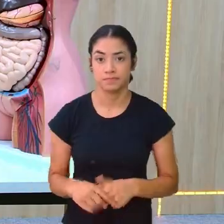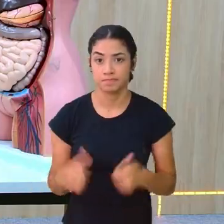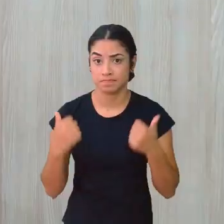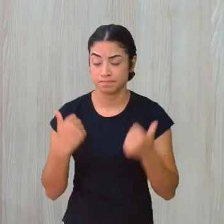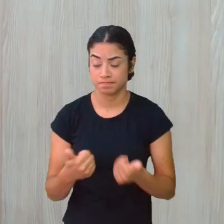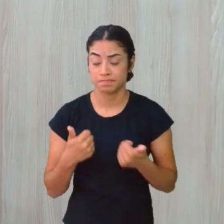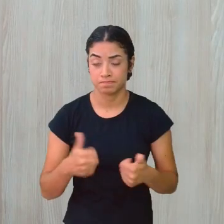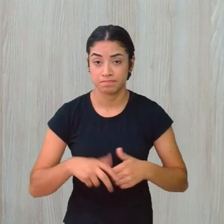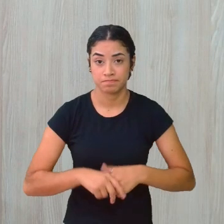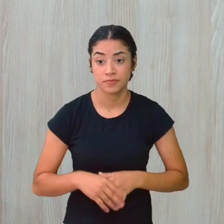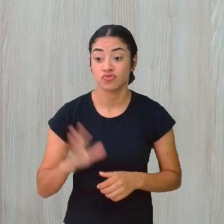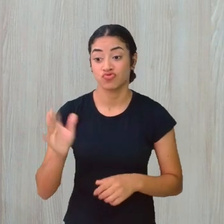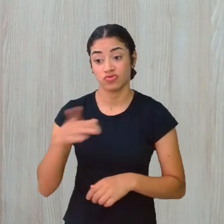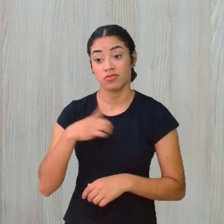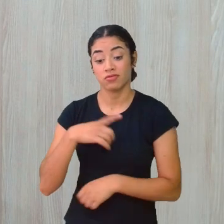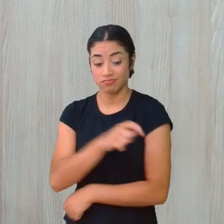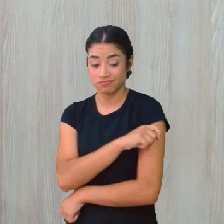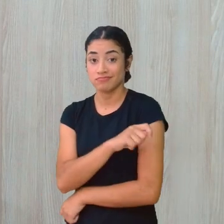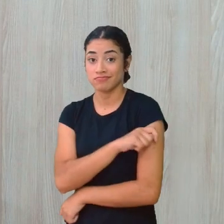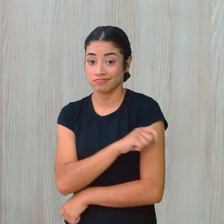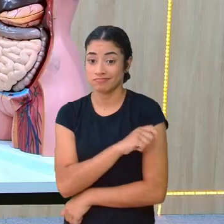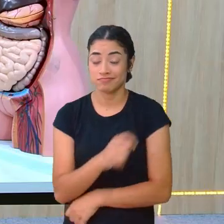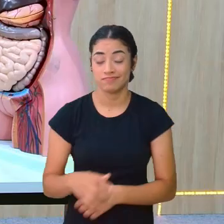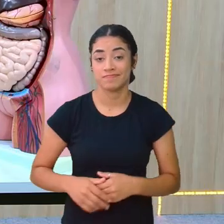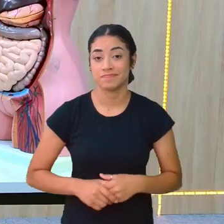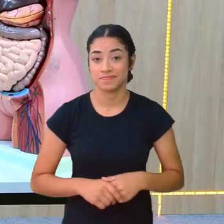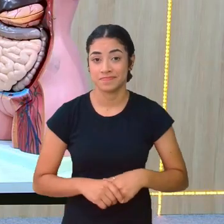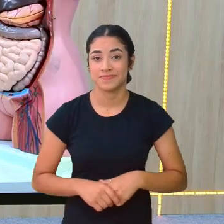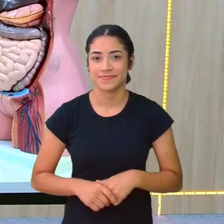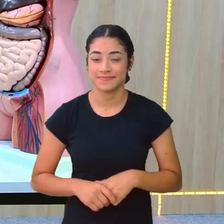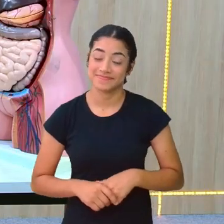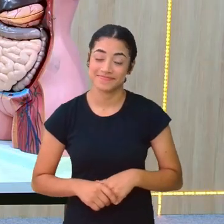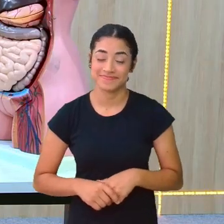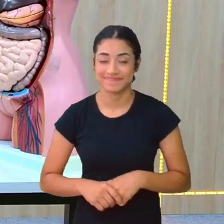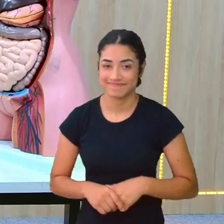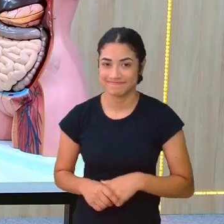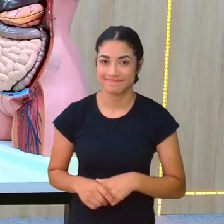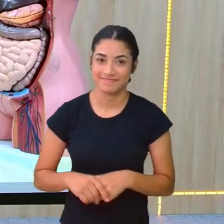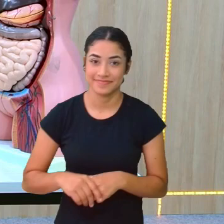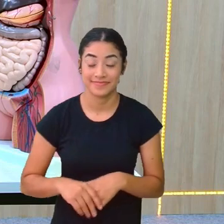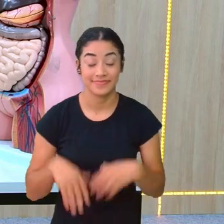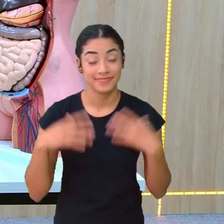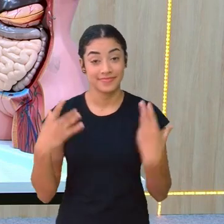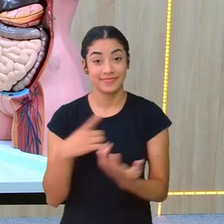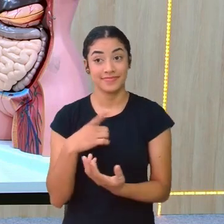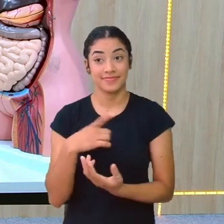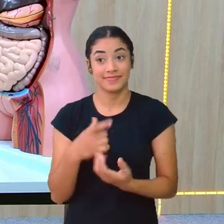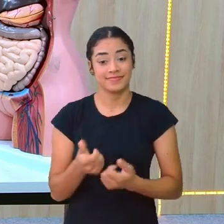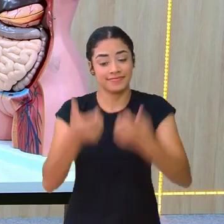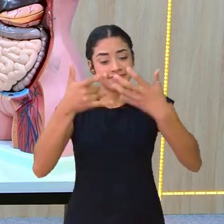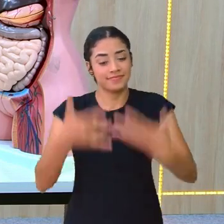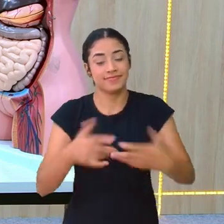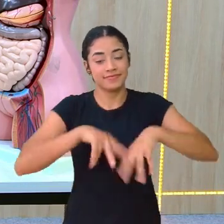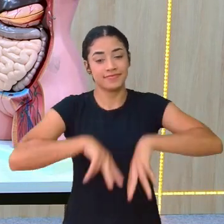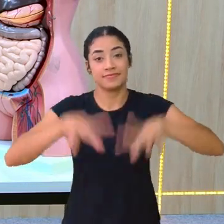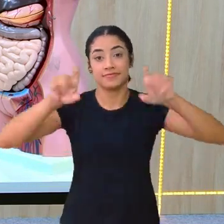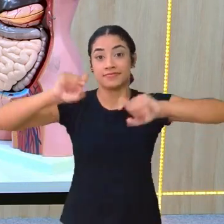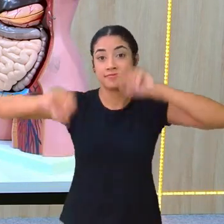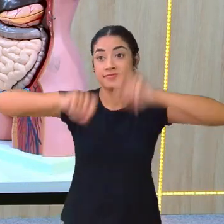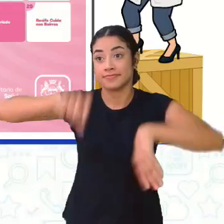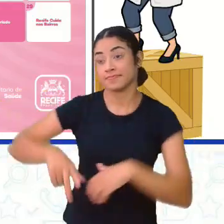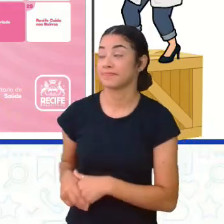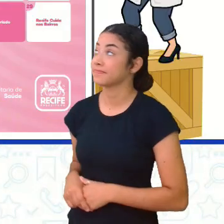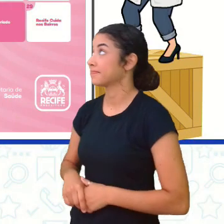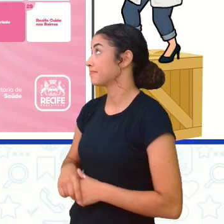Professora Isabel. Já tem aluno aqui, tá? Ok, mas vamos lá. Então, falando a respeito agora, né,